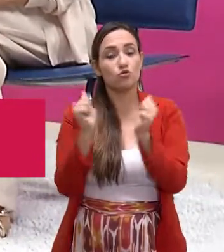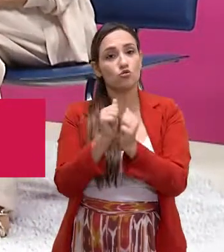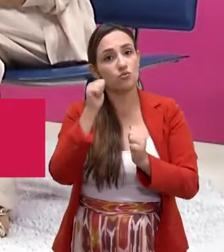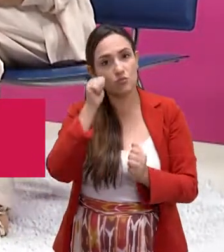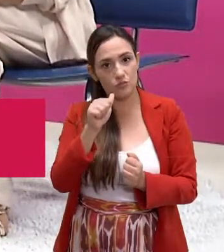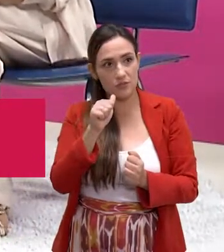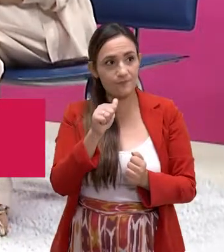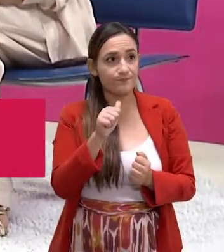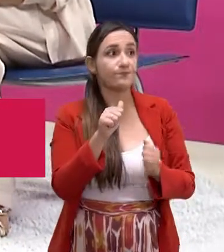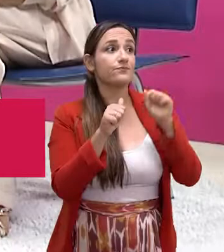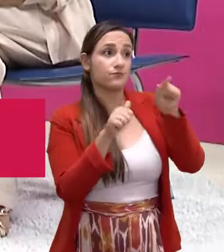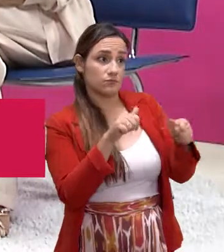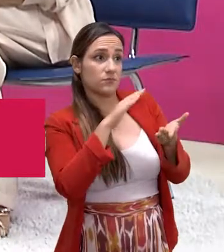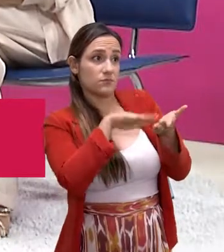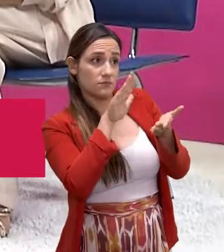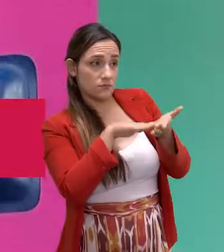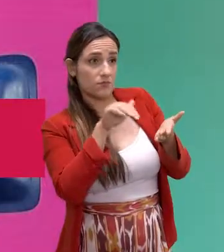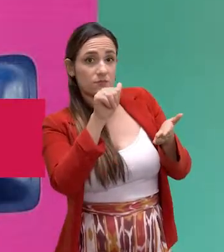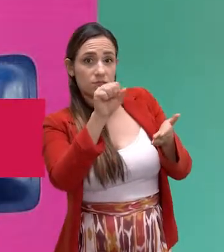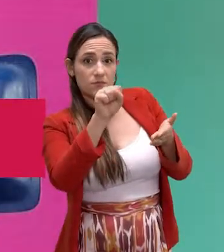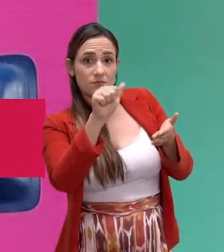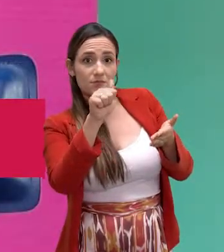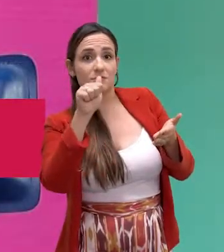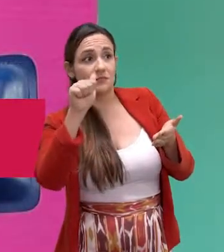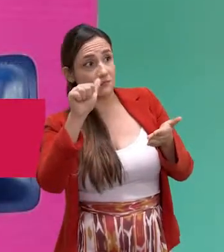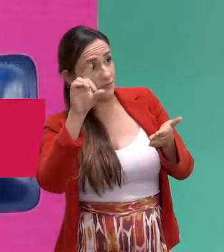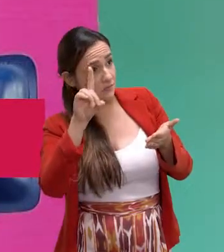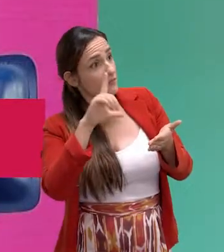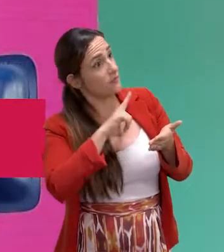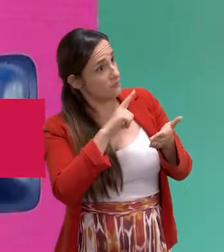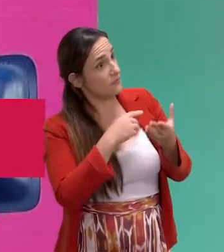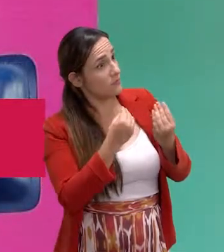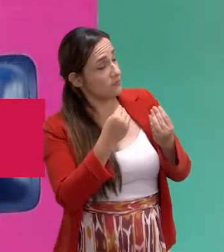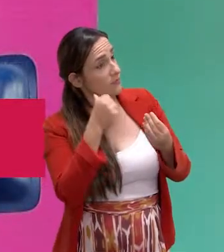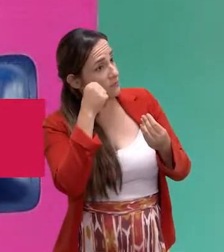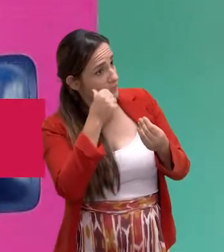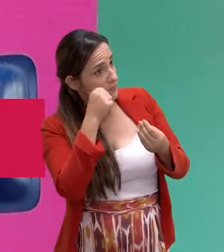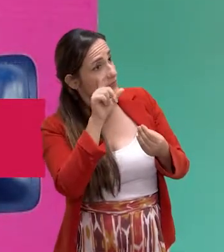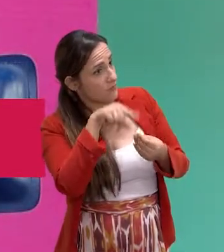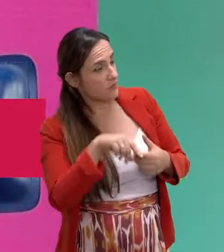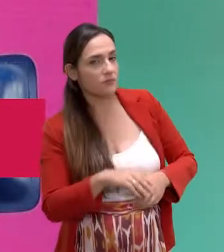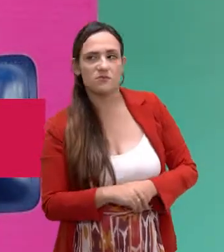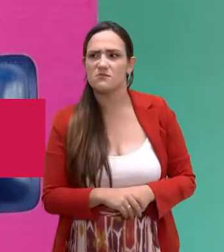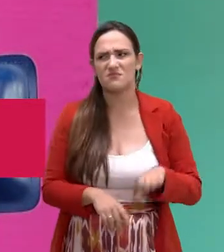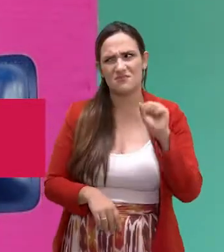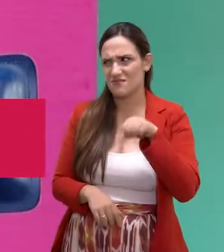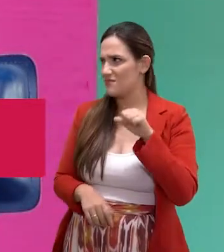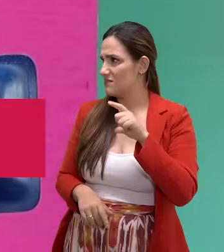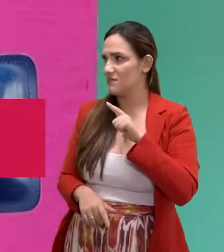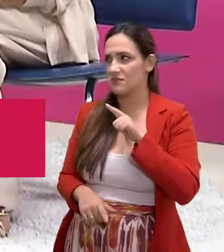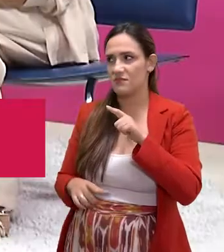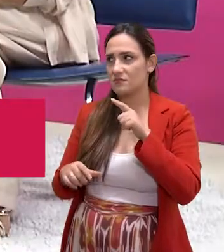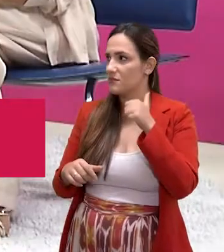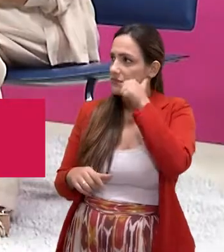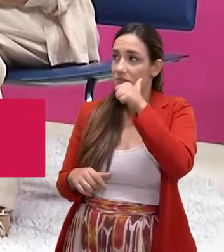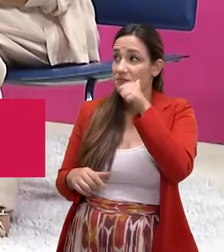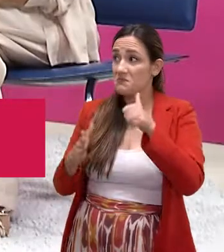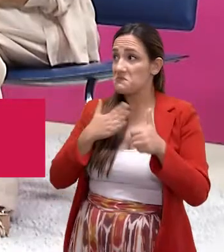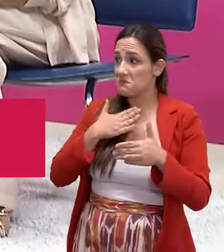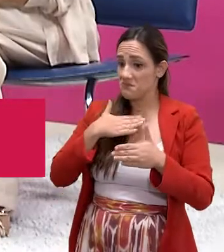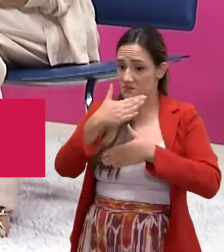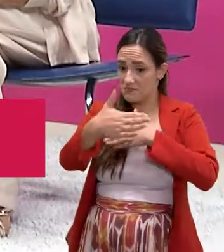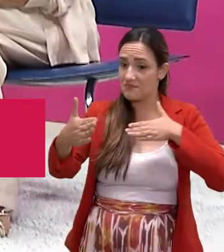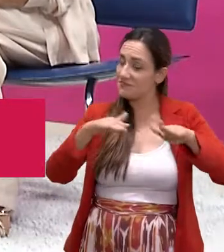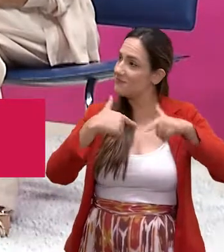Administração e Desburocratização, tem muitas mulheres. Muitas mulheres. Inclusive, o meu gabinete é composto só de mulheres. Nós somos